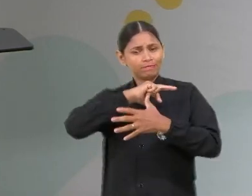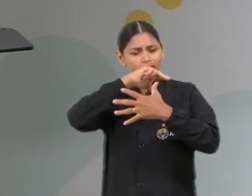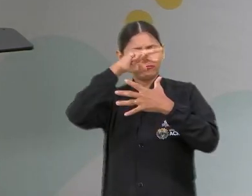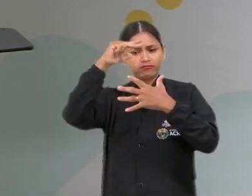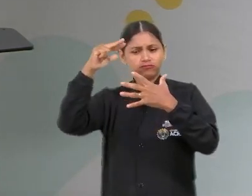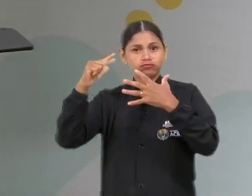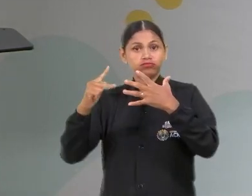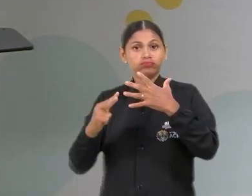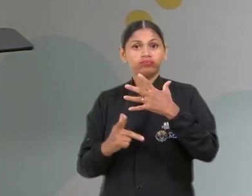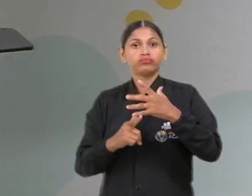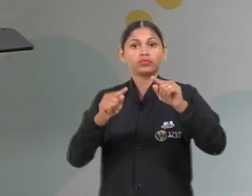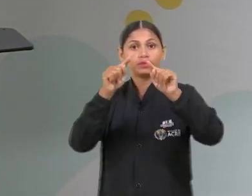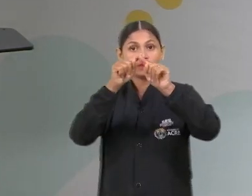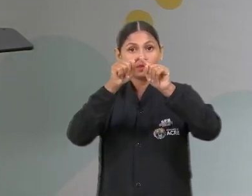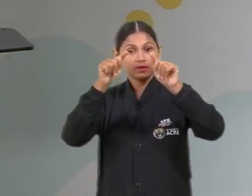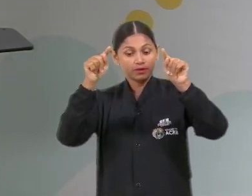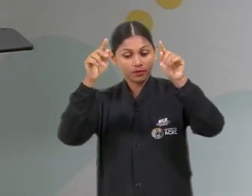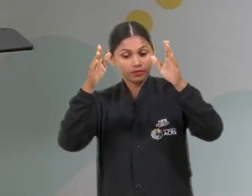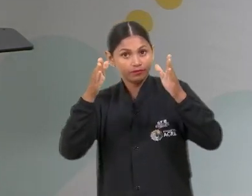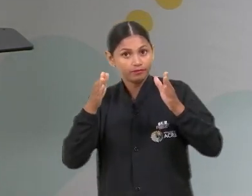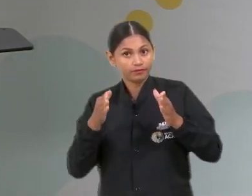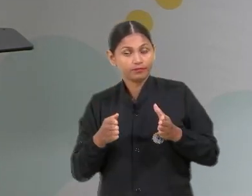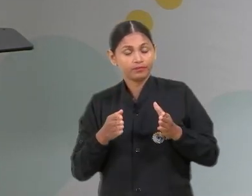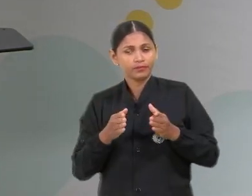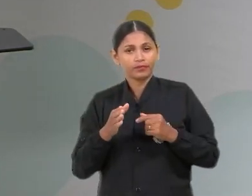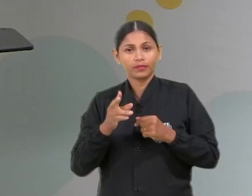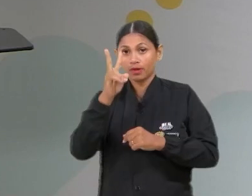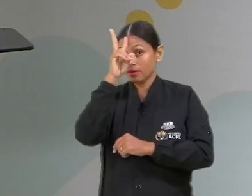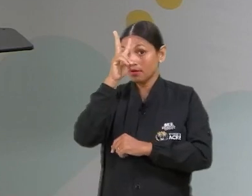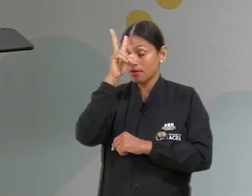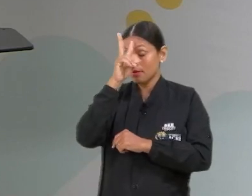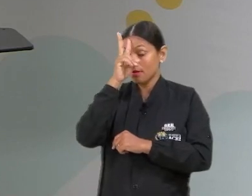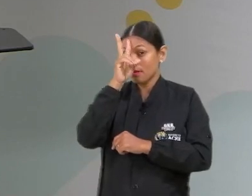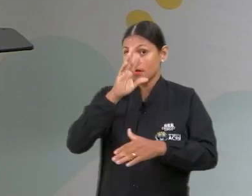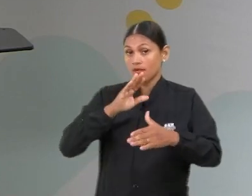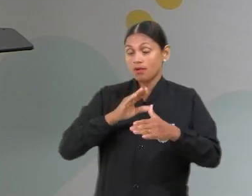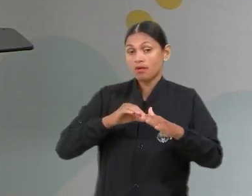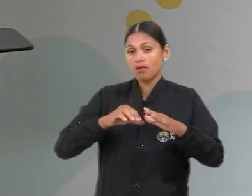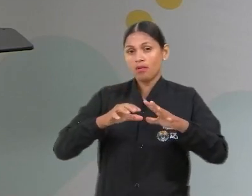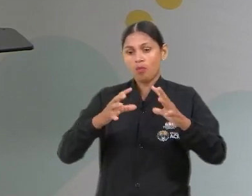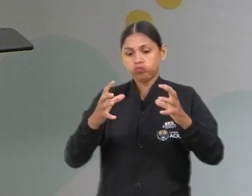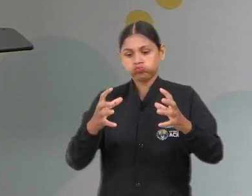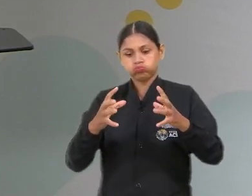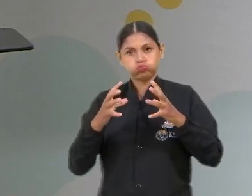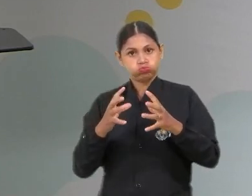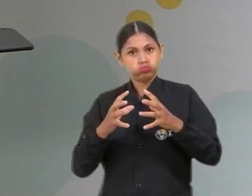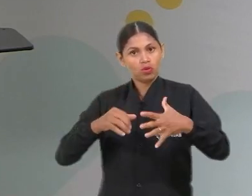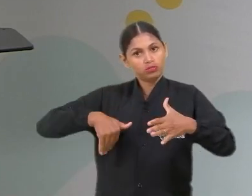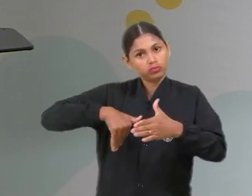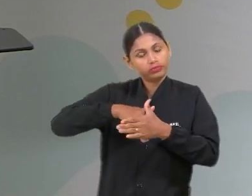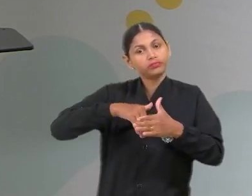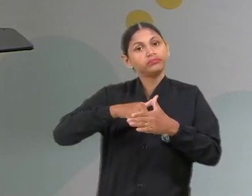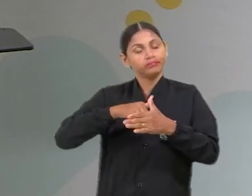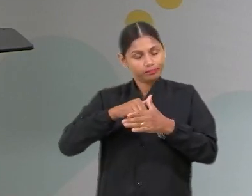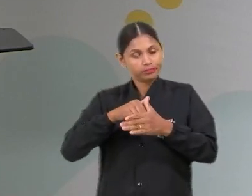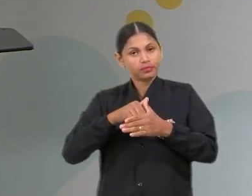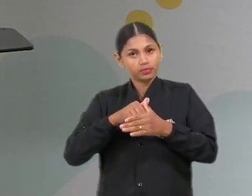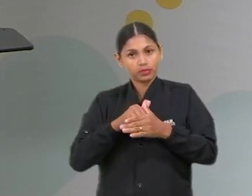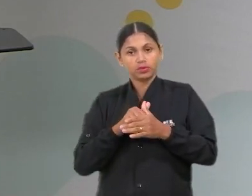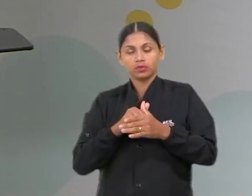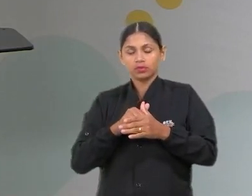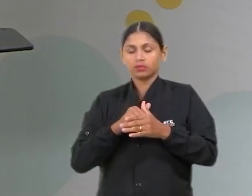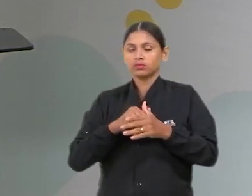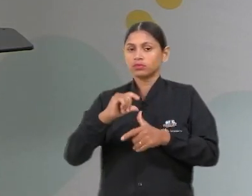formar. Lembra da bola de futebol, né? Você tem vários pedacinhos ali, várias junções para você ter uma ideia de uma esfera, tá bom? Então você tem